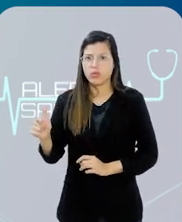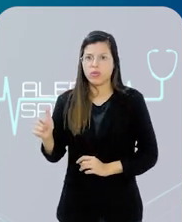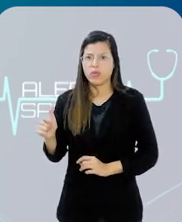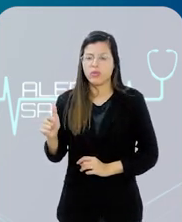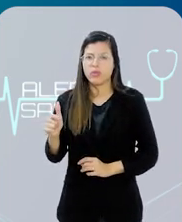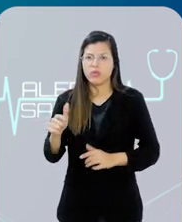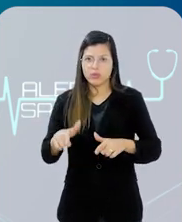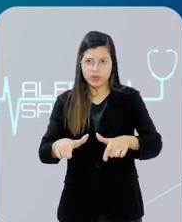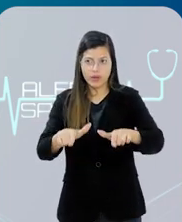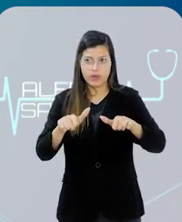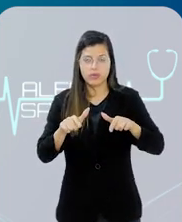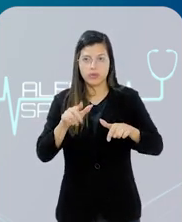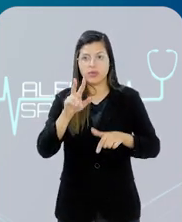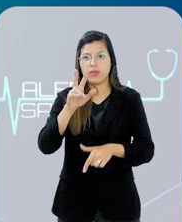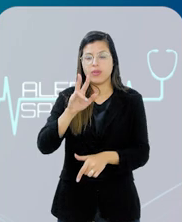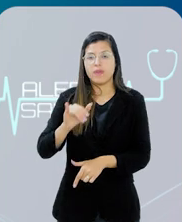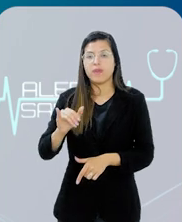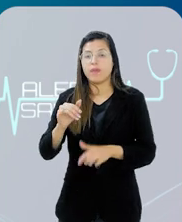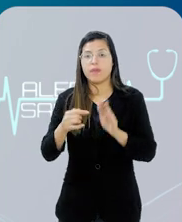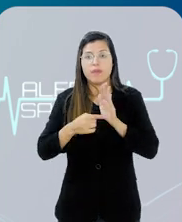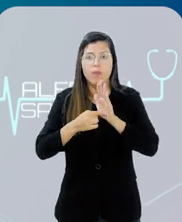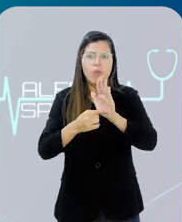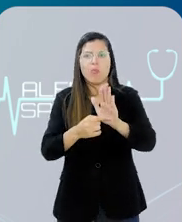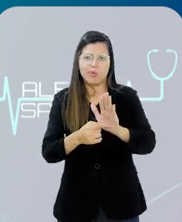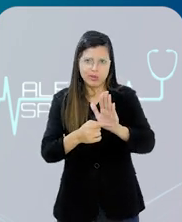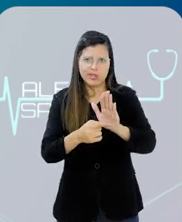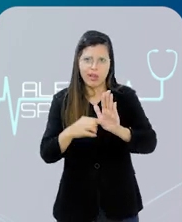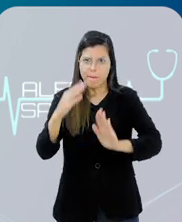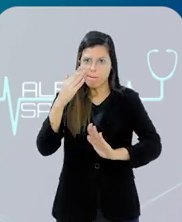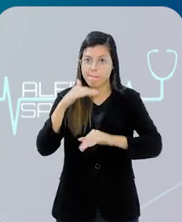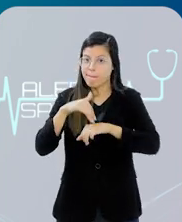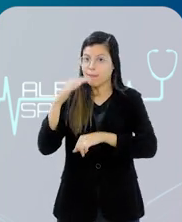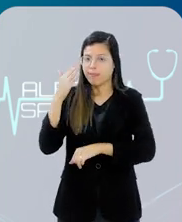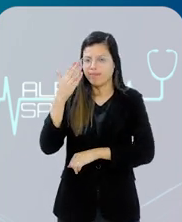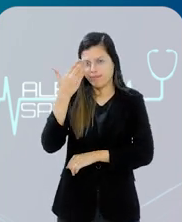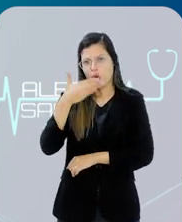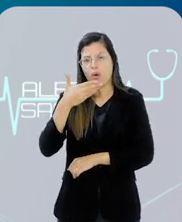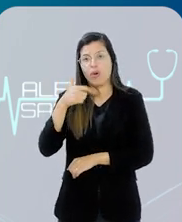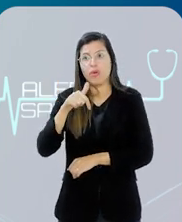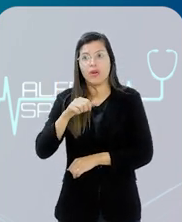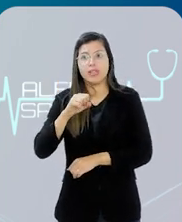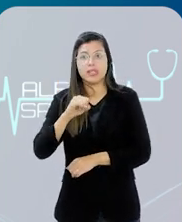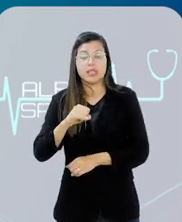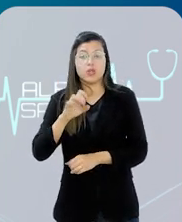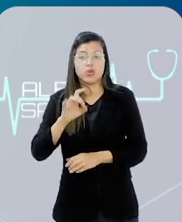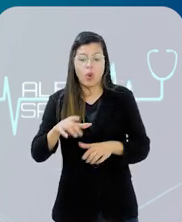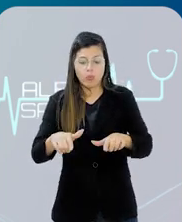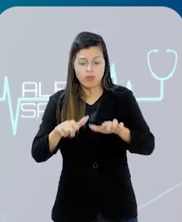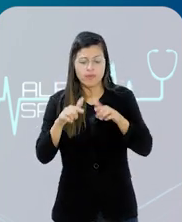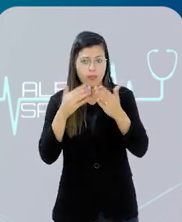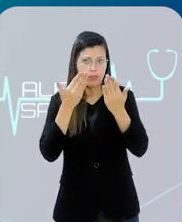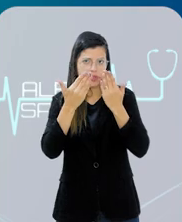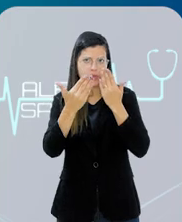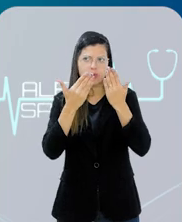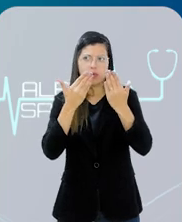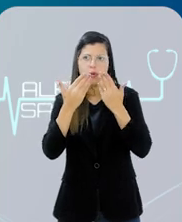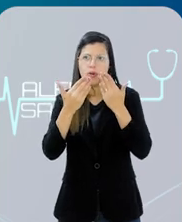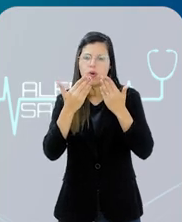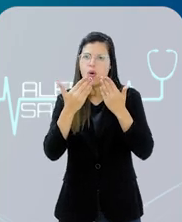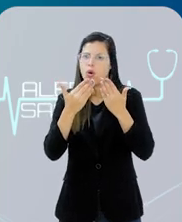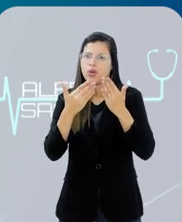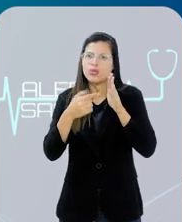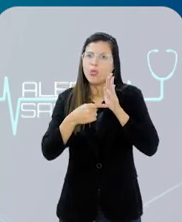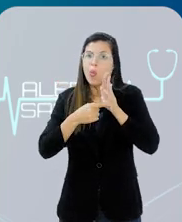aos outros laudos, ele só vai reforçar ainda mais. Normalmente, só o laudo psicológico é que não